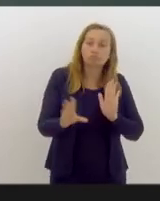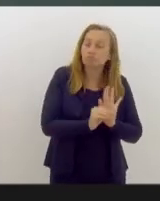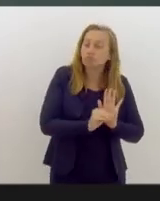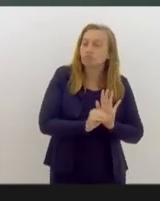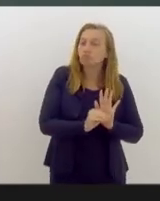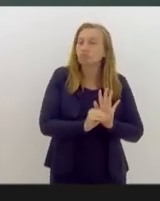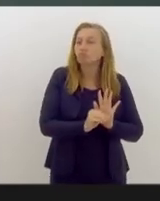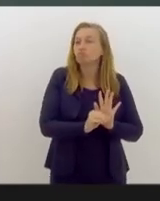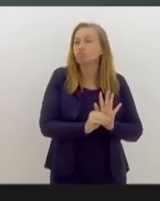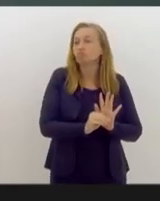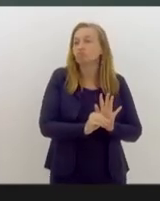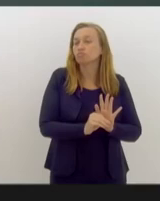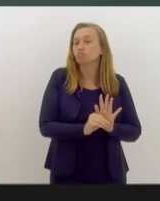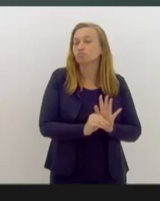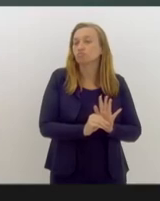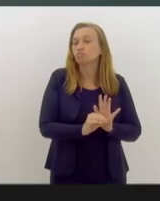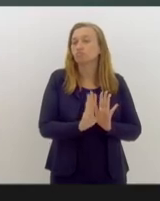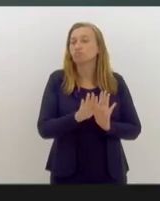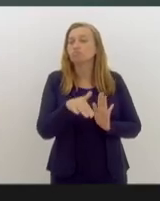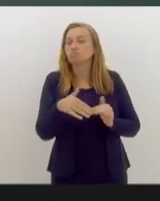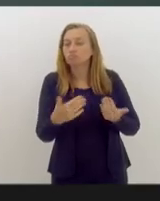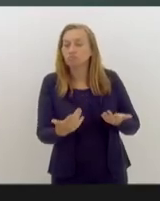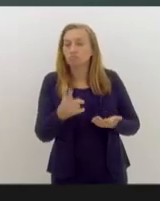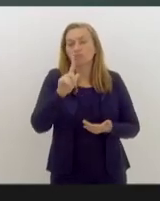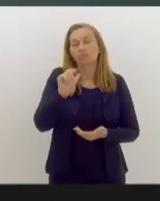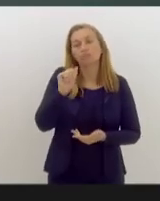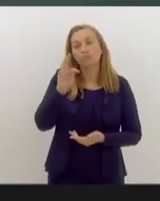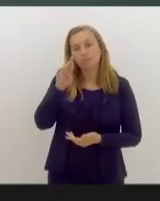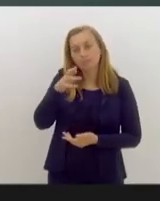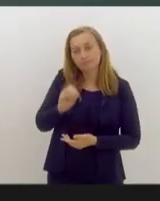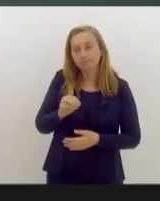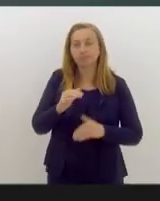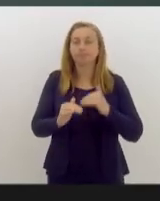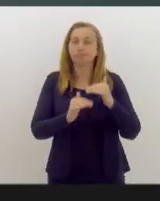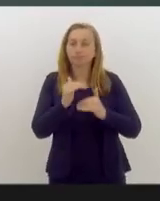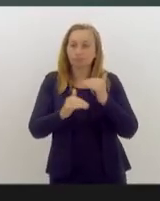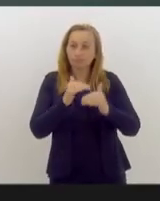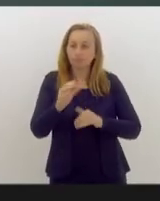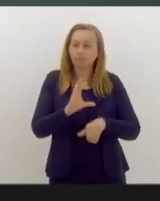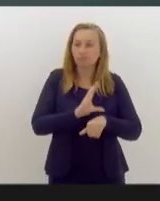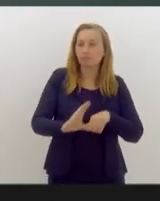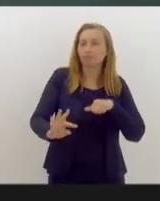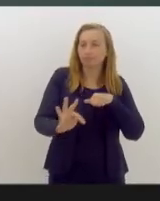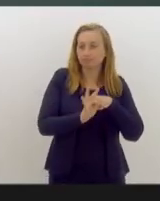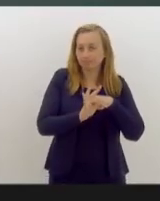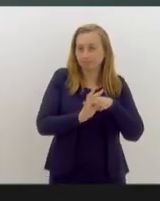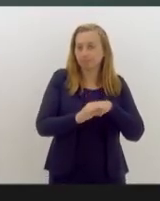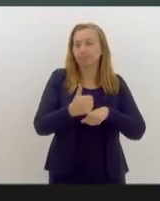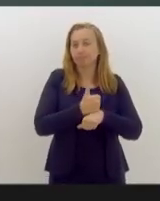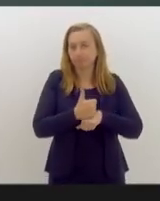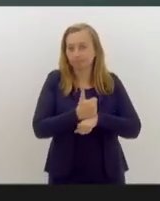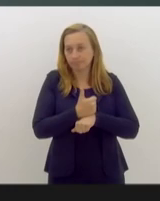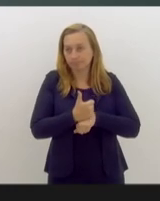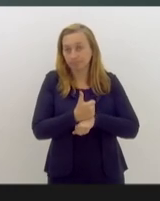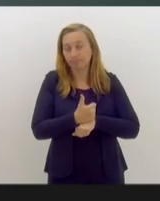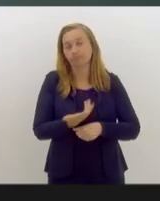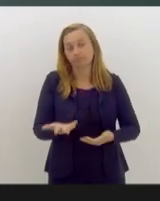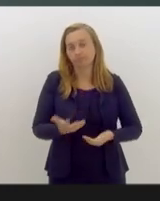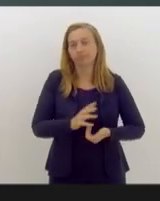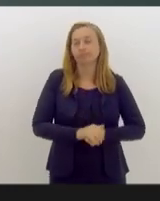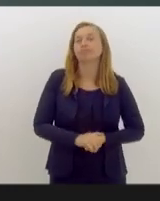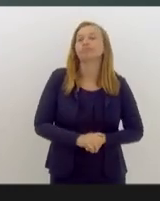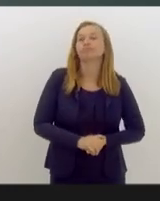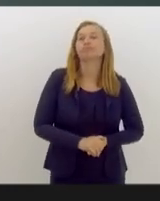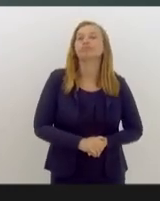é os laboratórios necessários para desenvolver um curso técnico profissional. Porque curso técnico profissional, há